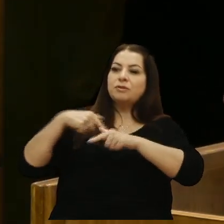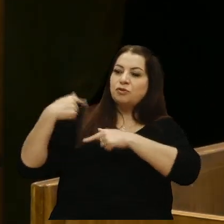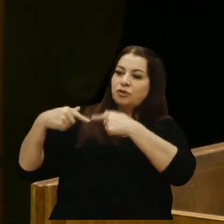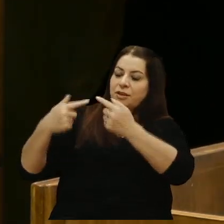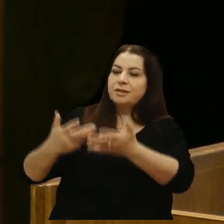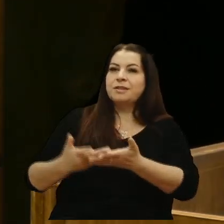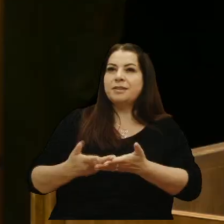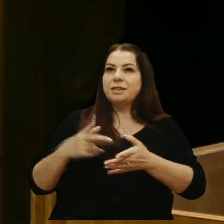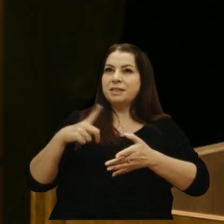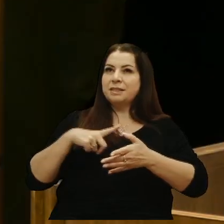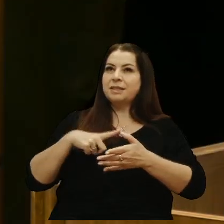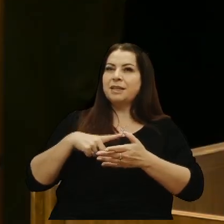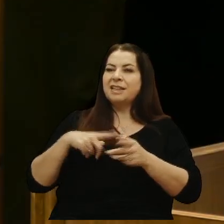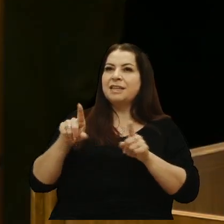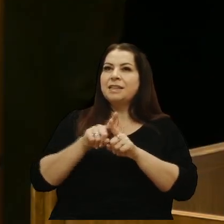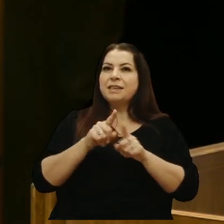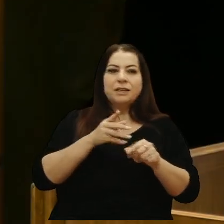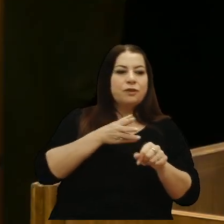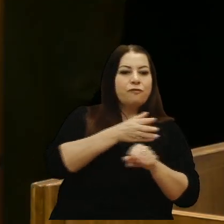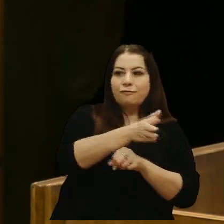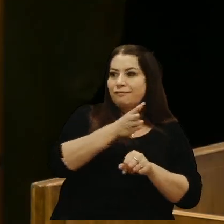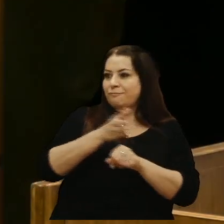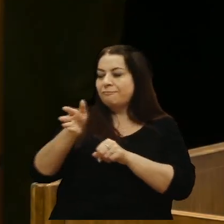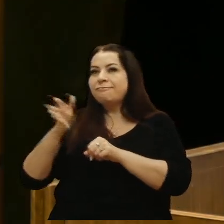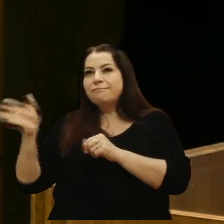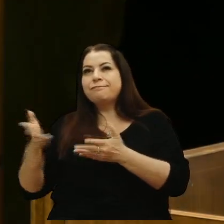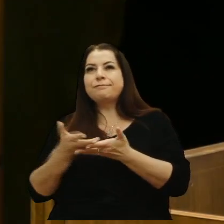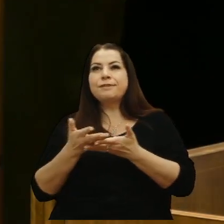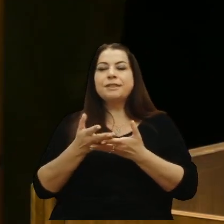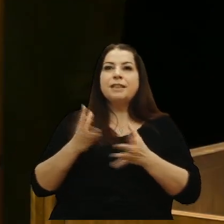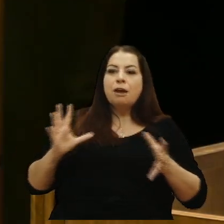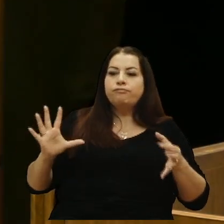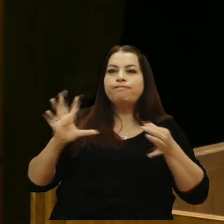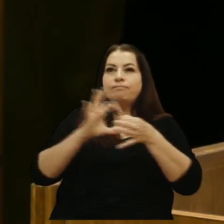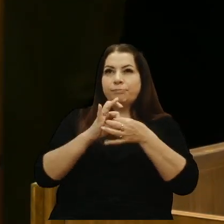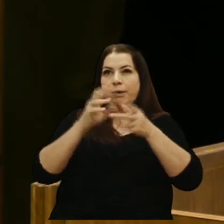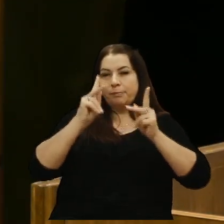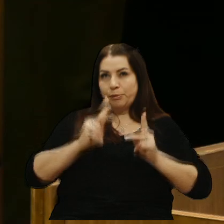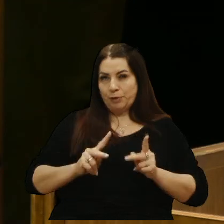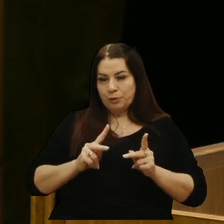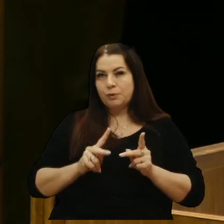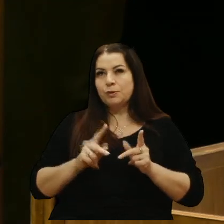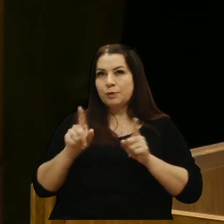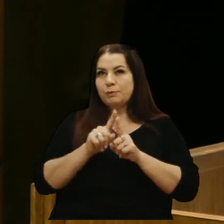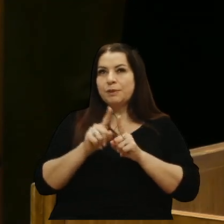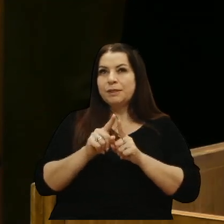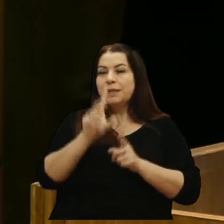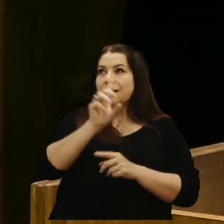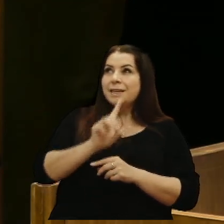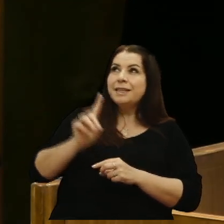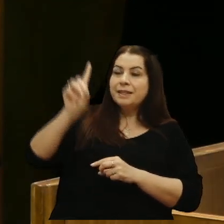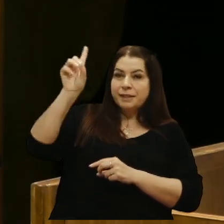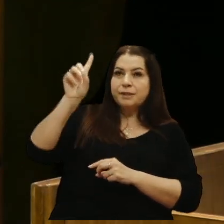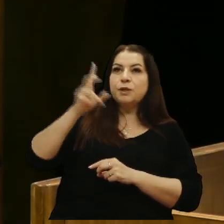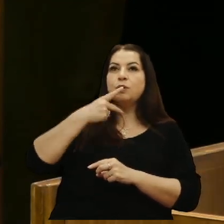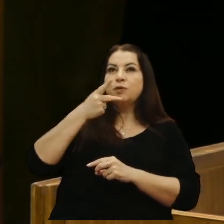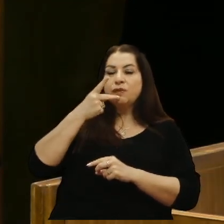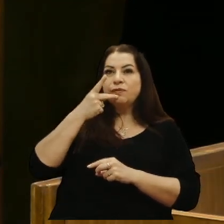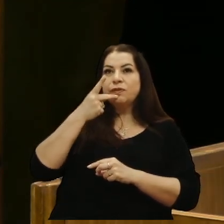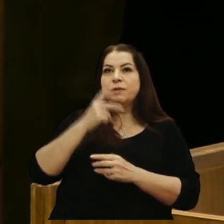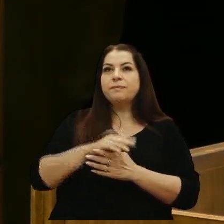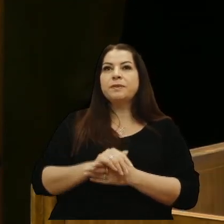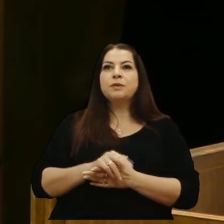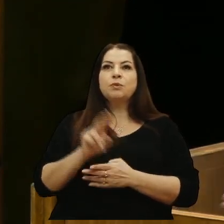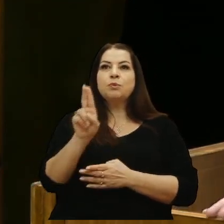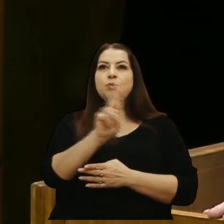gerações, tem cruzado fronteiras e tem reatado pessoas a Deus. Eu estou falando do